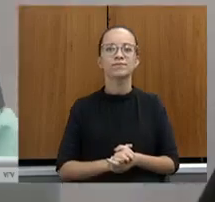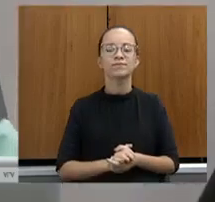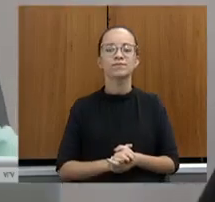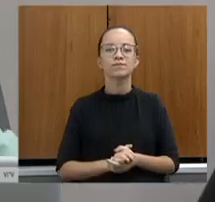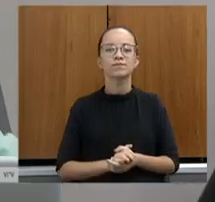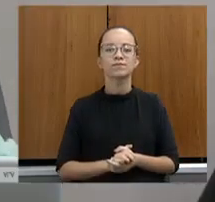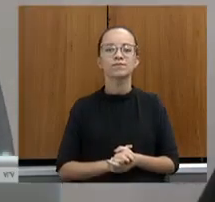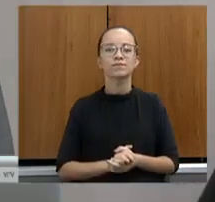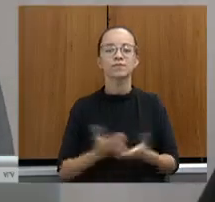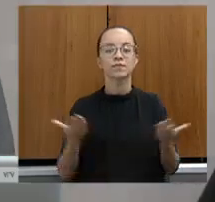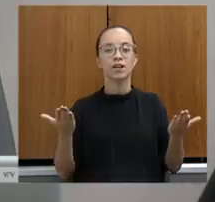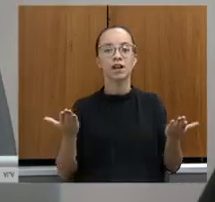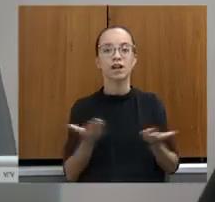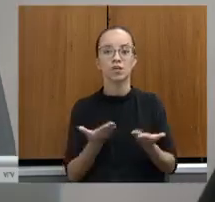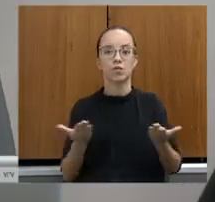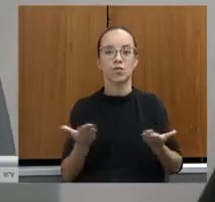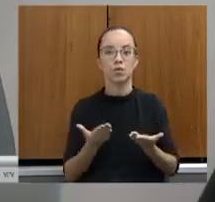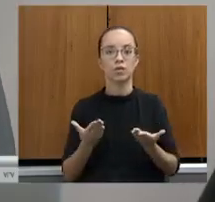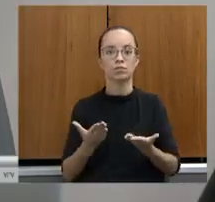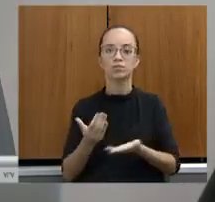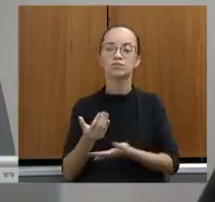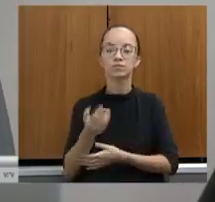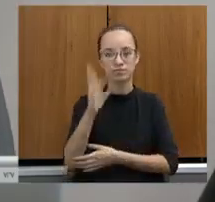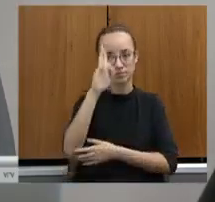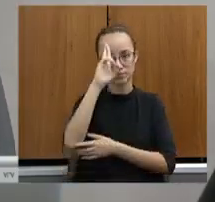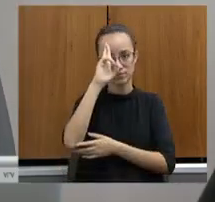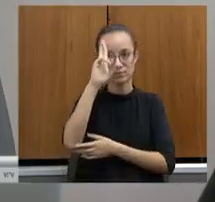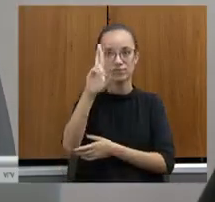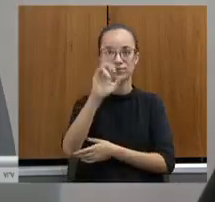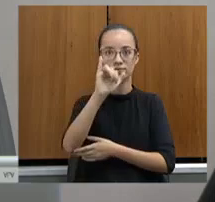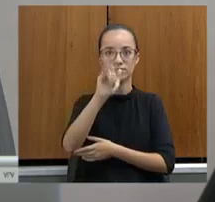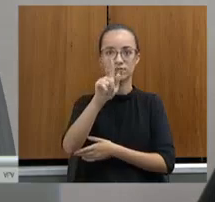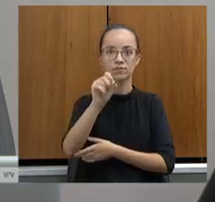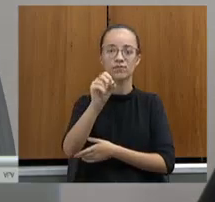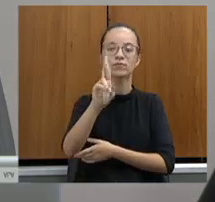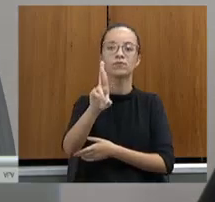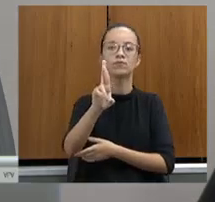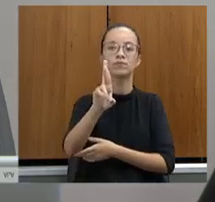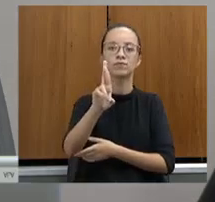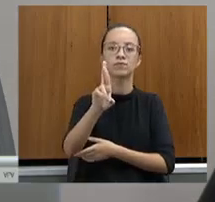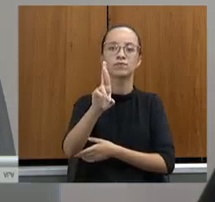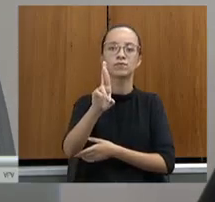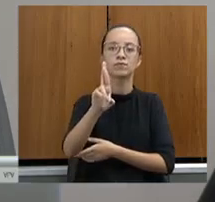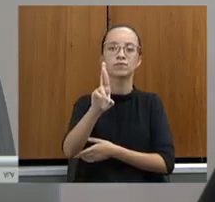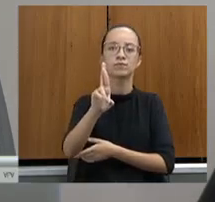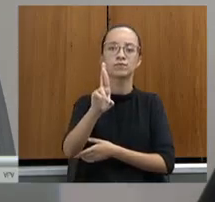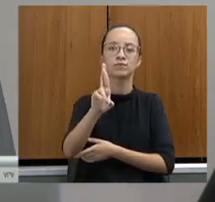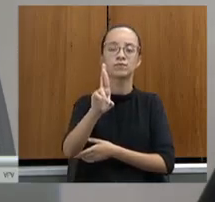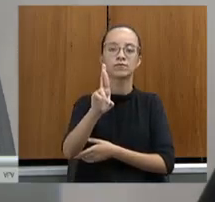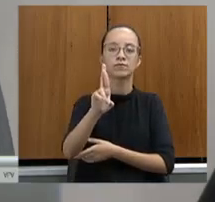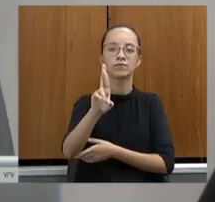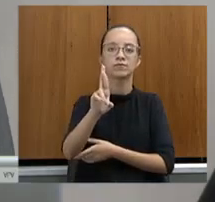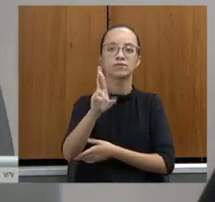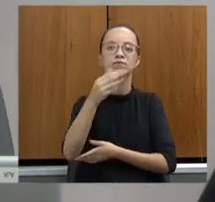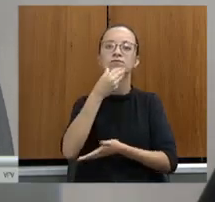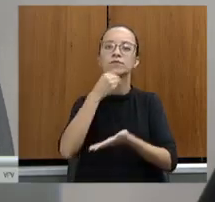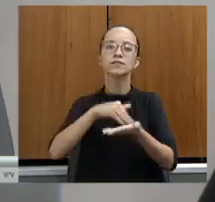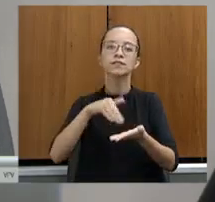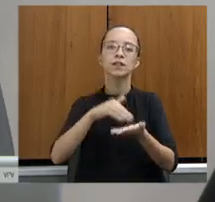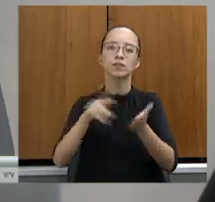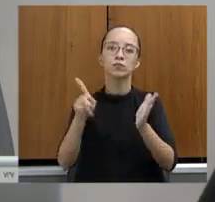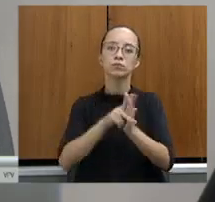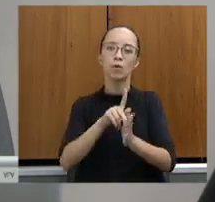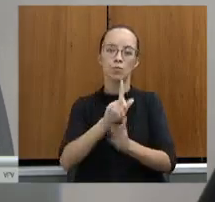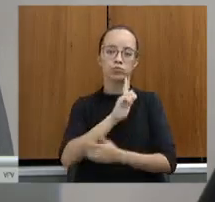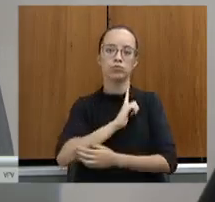nós agora vamos passar a palavra por Excelentíssimo Senhor igoreto Igor Mascarenhas étto secretário de governo